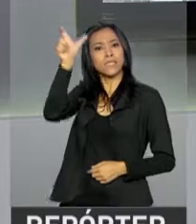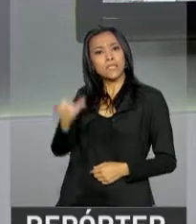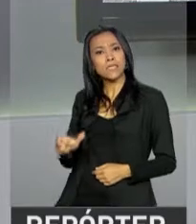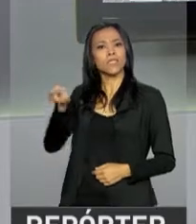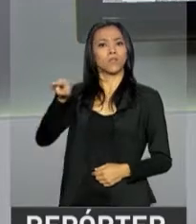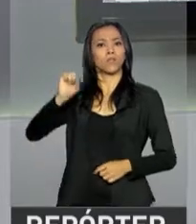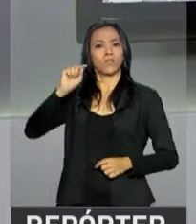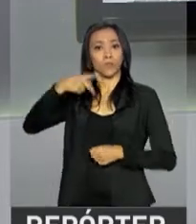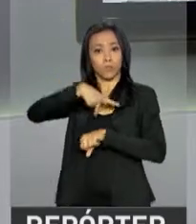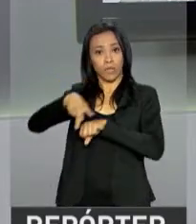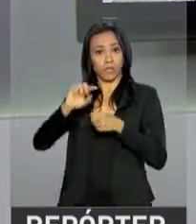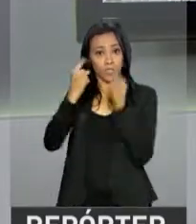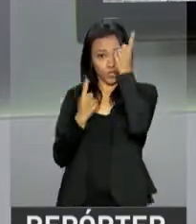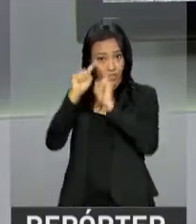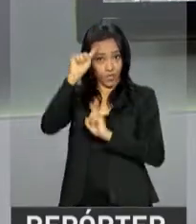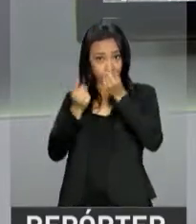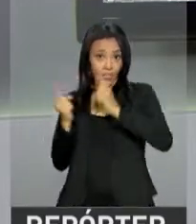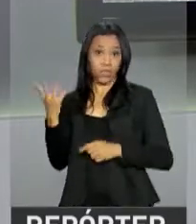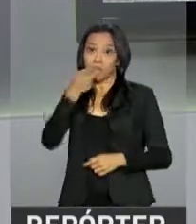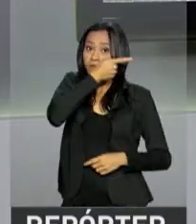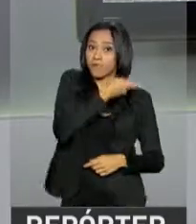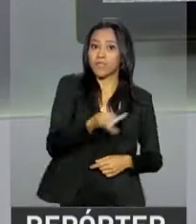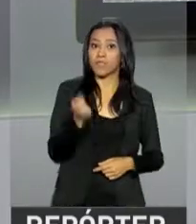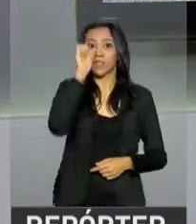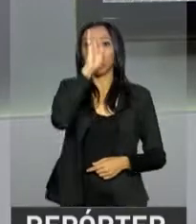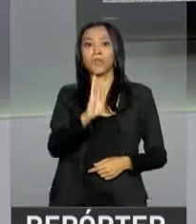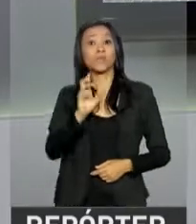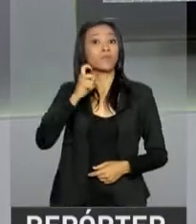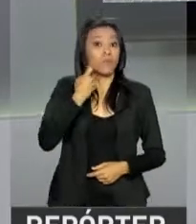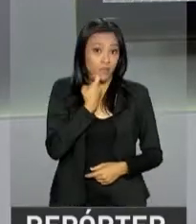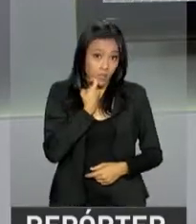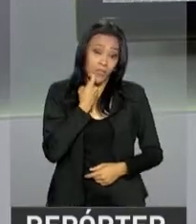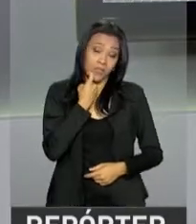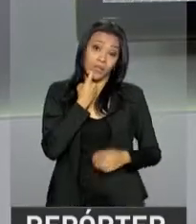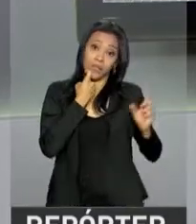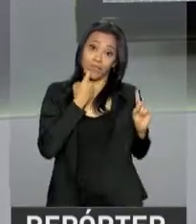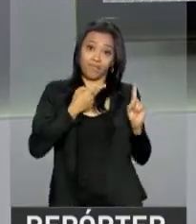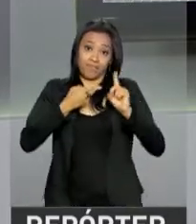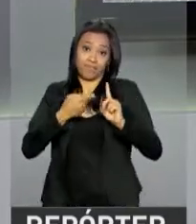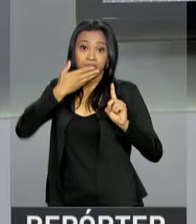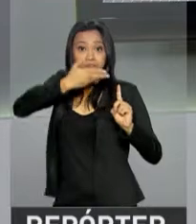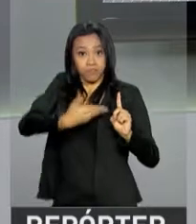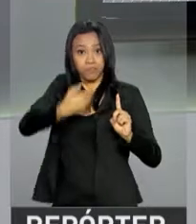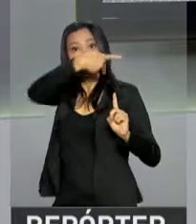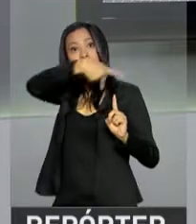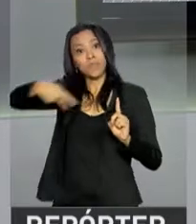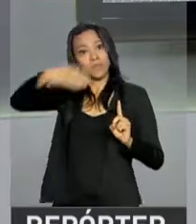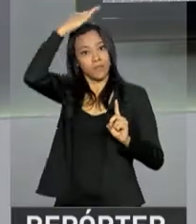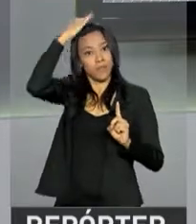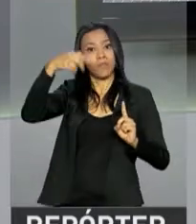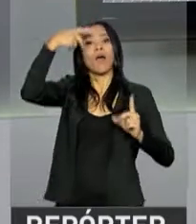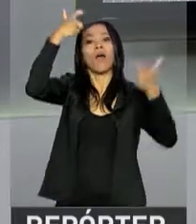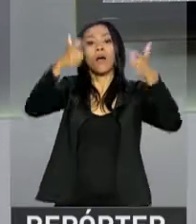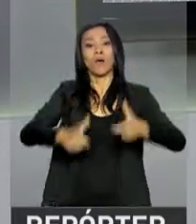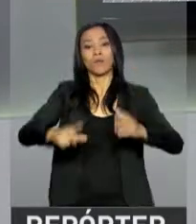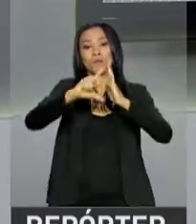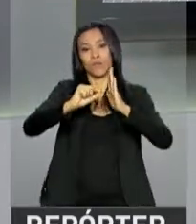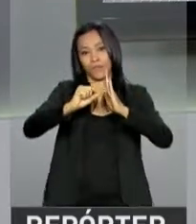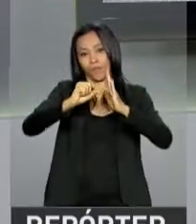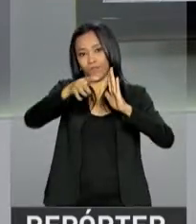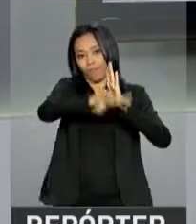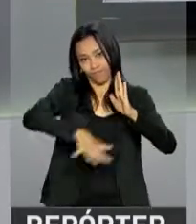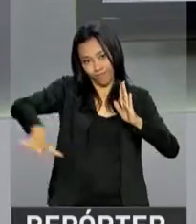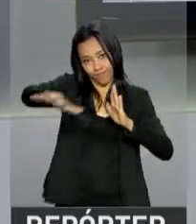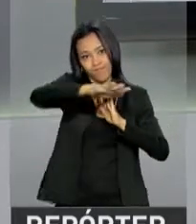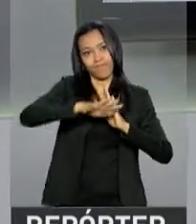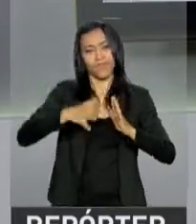Piñera, realiza visita oficial ao Brasil na sexta-feira e será recebido pelo presidente Michel Temer no Palácio do Planalto. Nós vamos então conversar ao